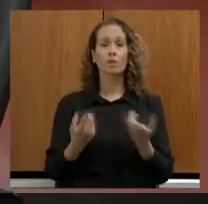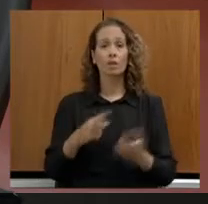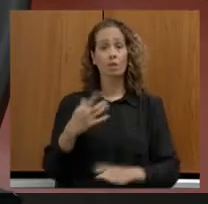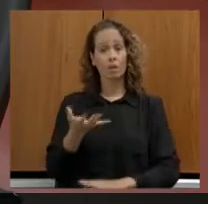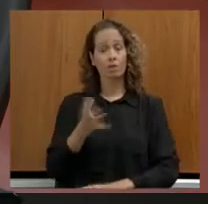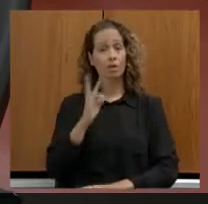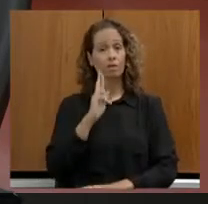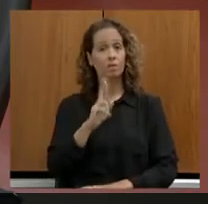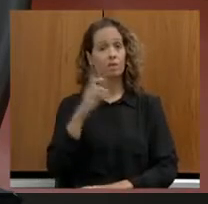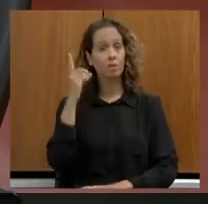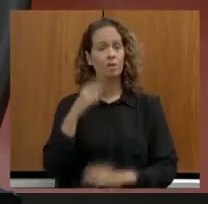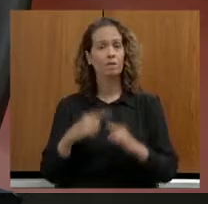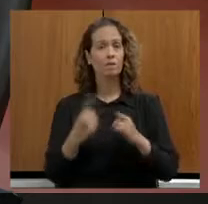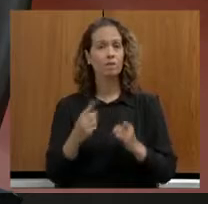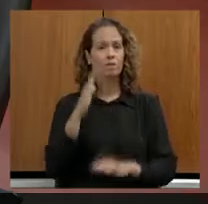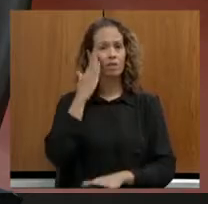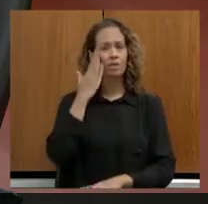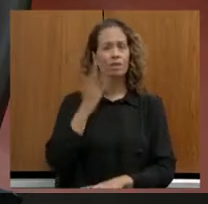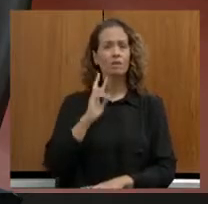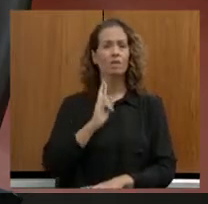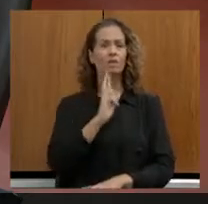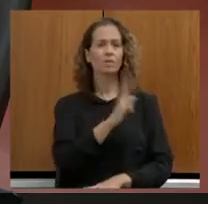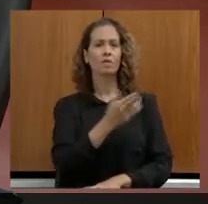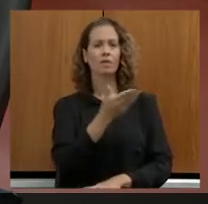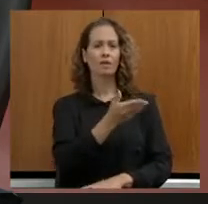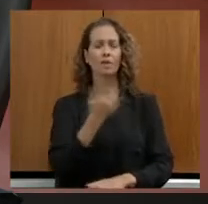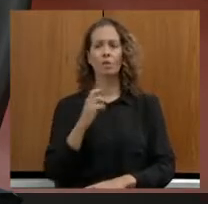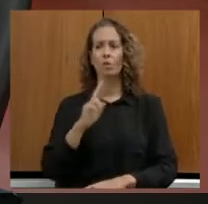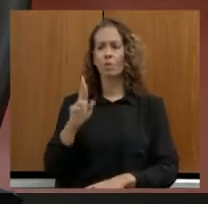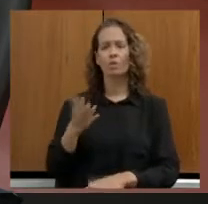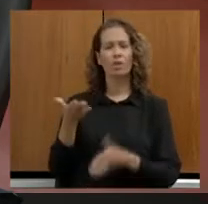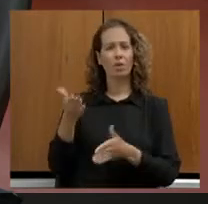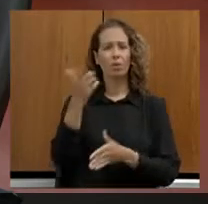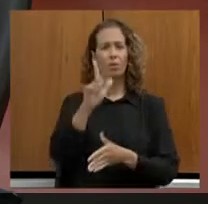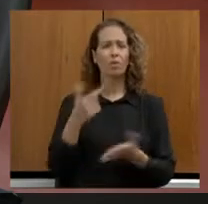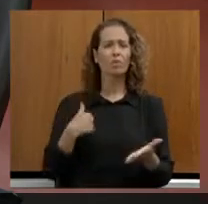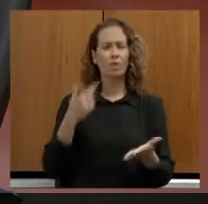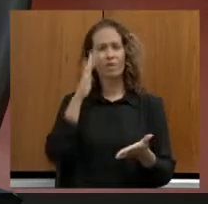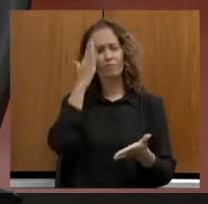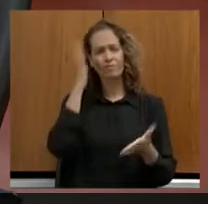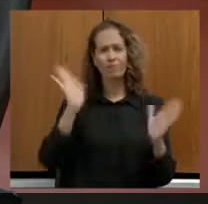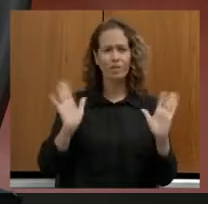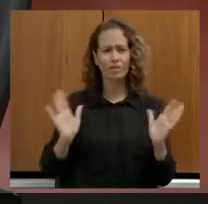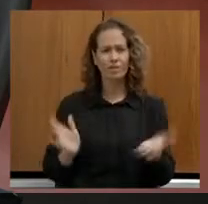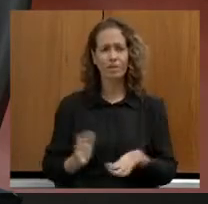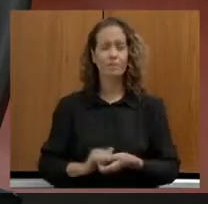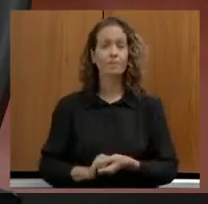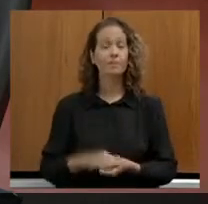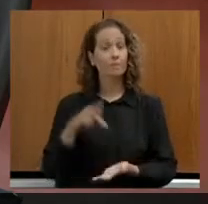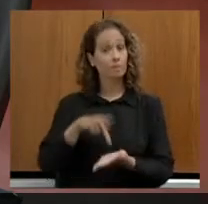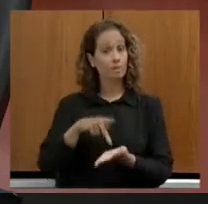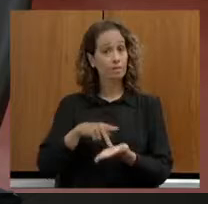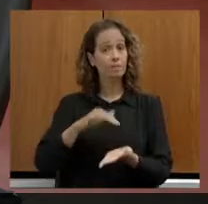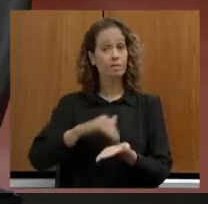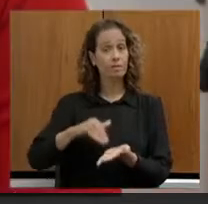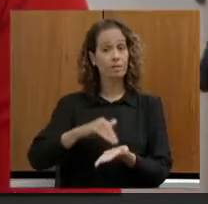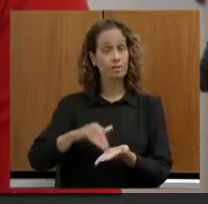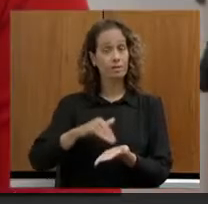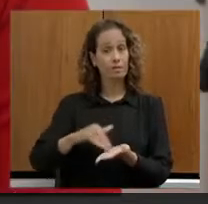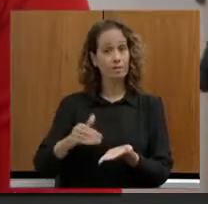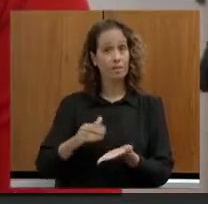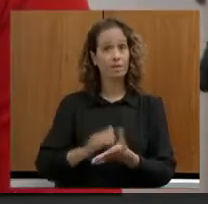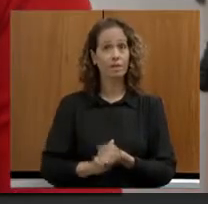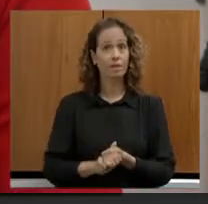responder o deputado mas eu tô entendendo que eu também não posso responder o deputado se eu vou responder outra Eu Queria só entender que eu sou um monte de na verdade é secretária é